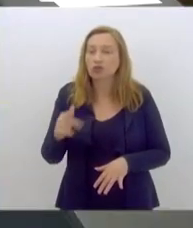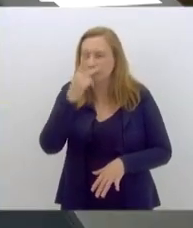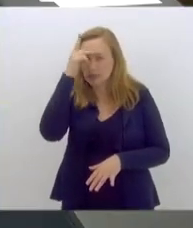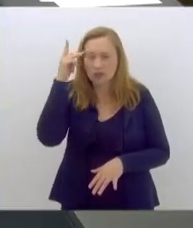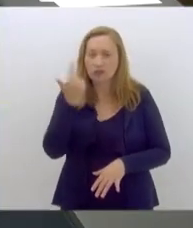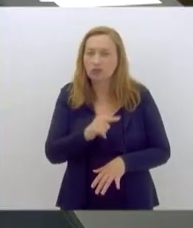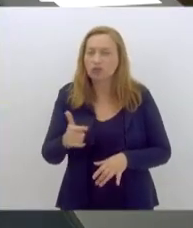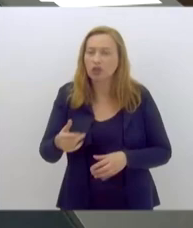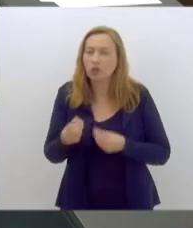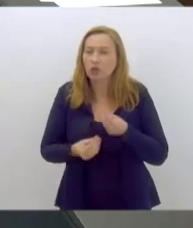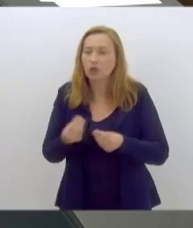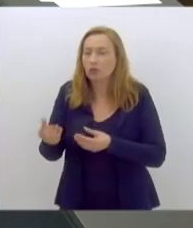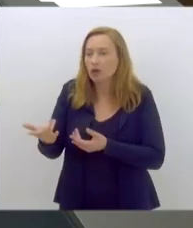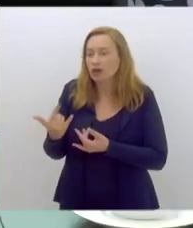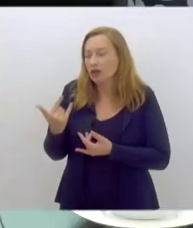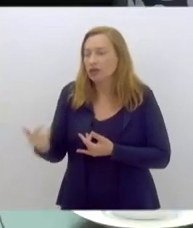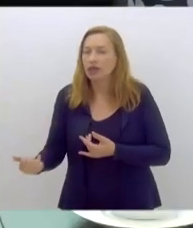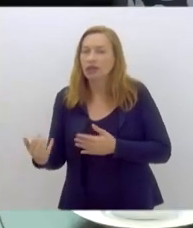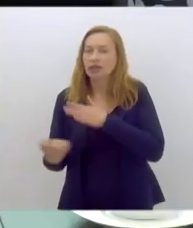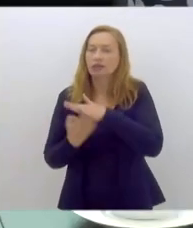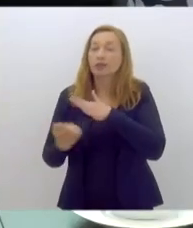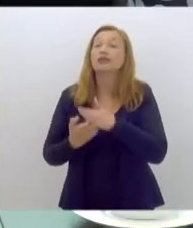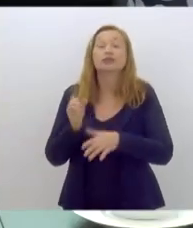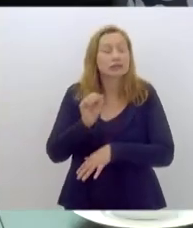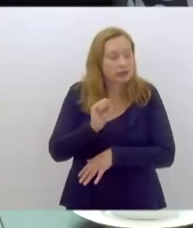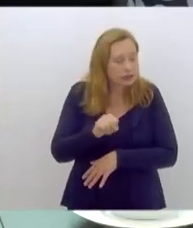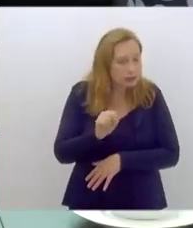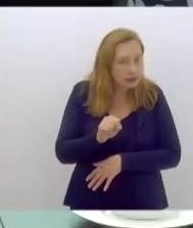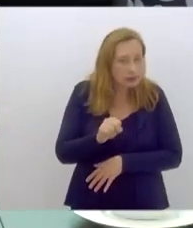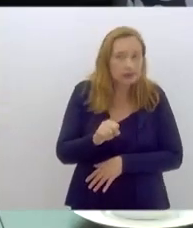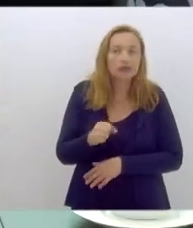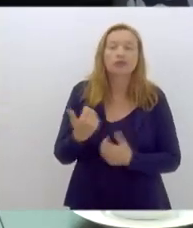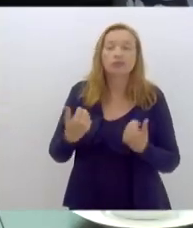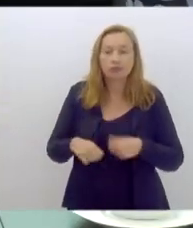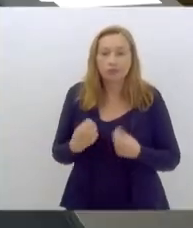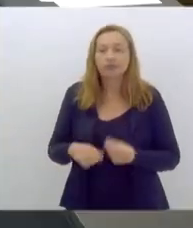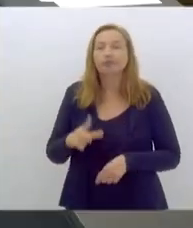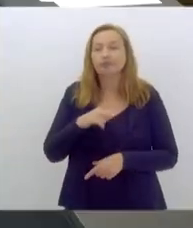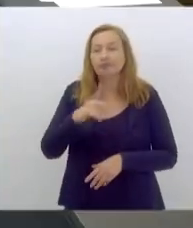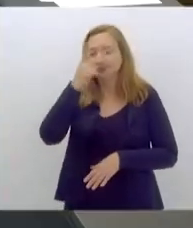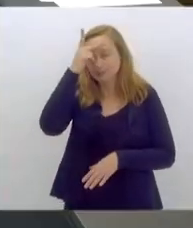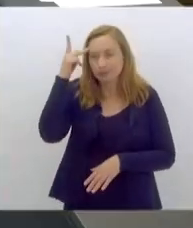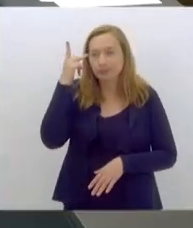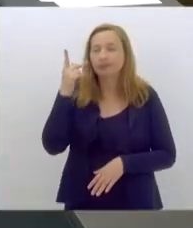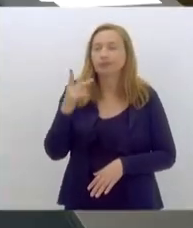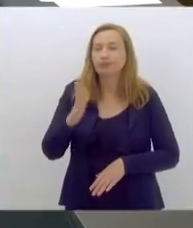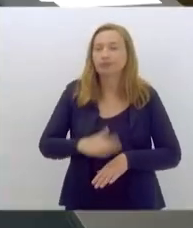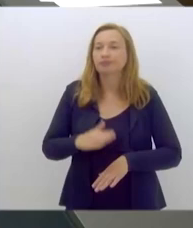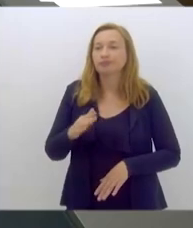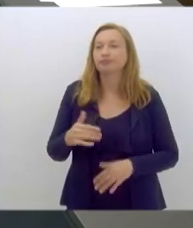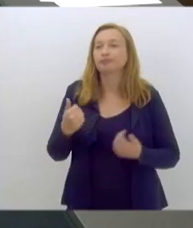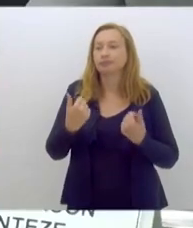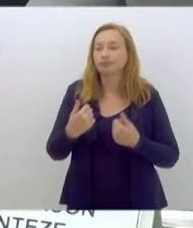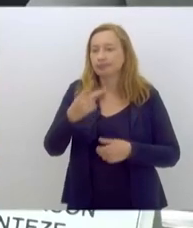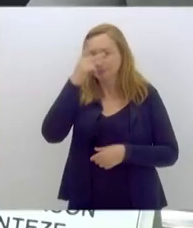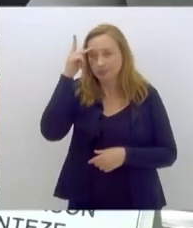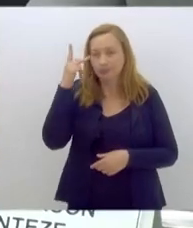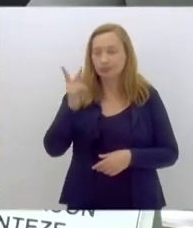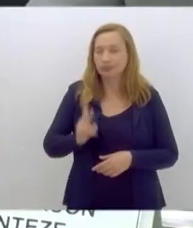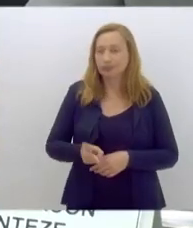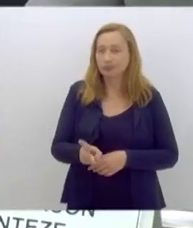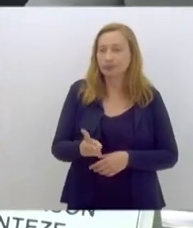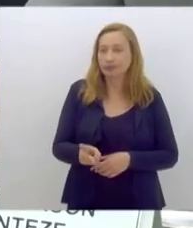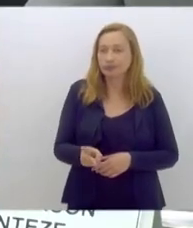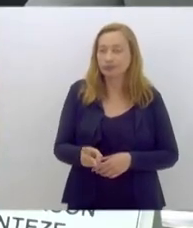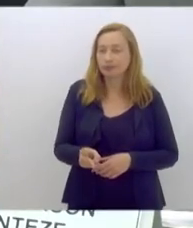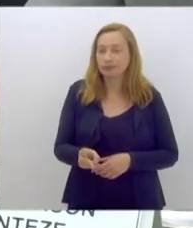atrair empresa e aí não resolve a estrutura positiva se trazer gente e precisa e as pessoas que estão ficando elas estão